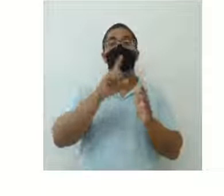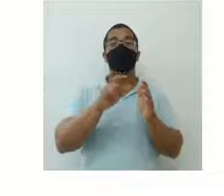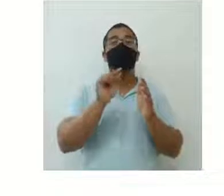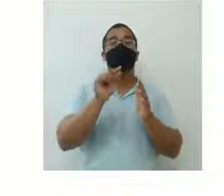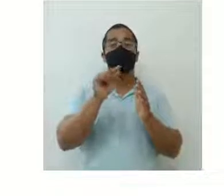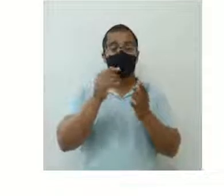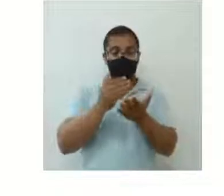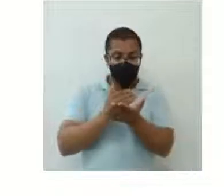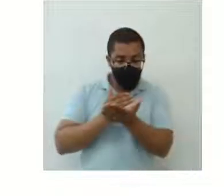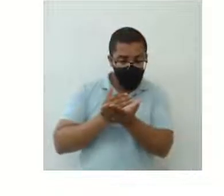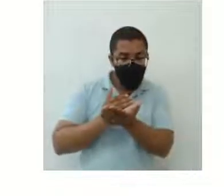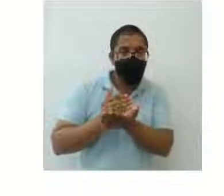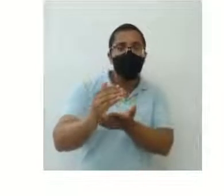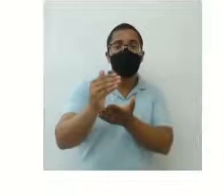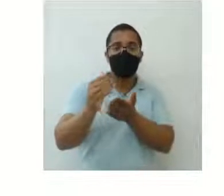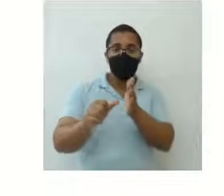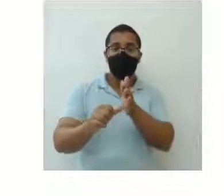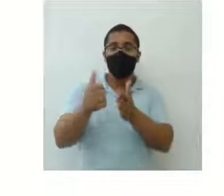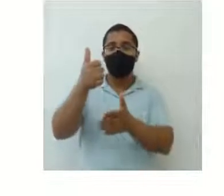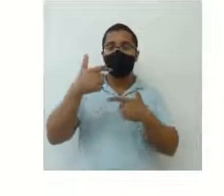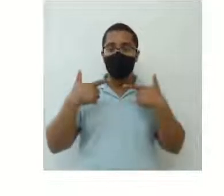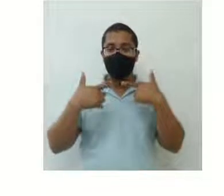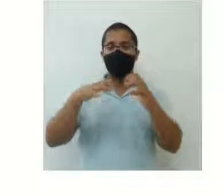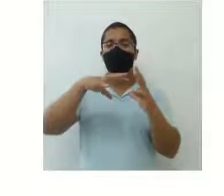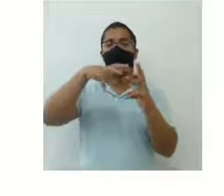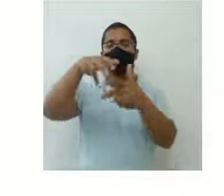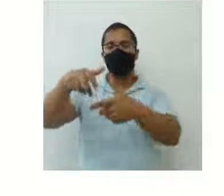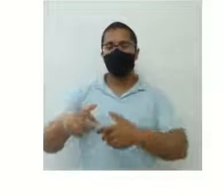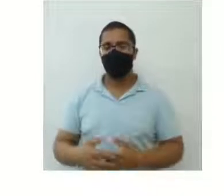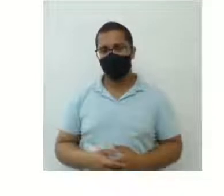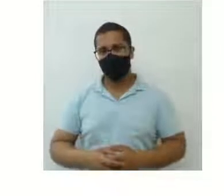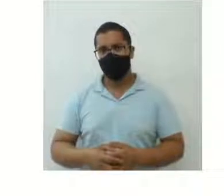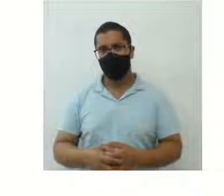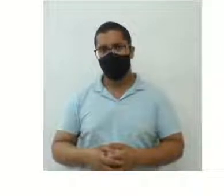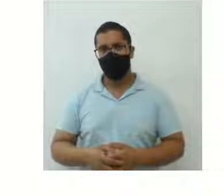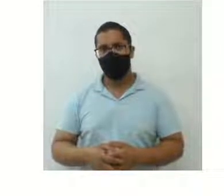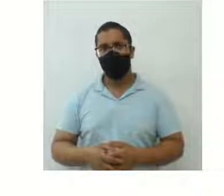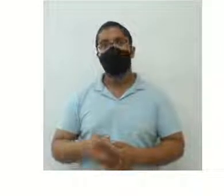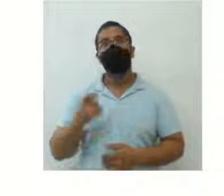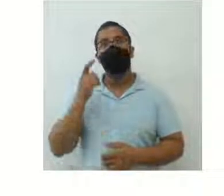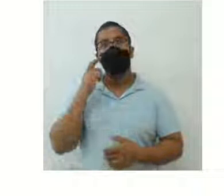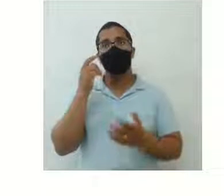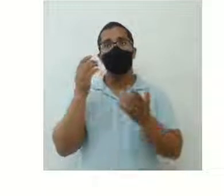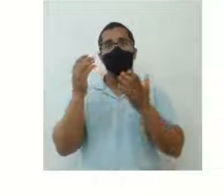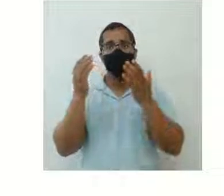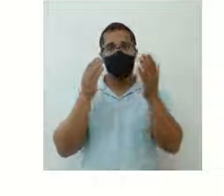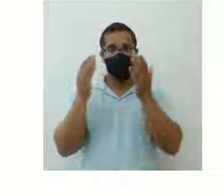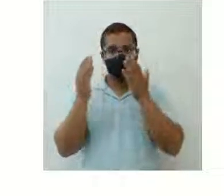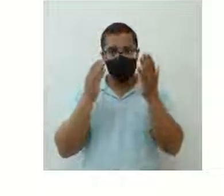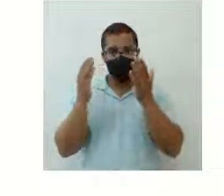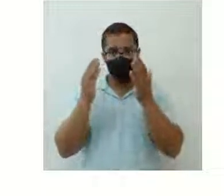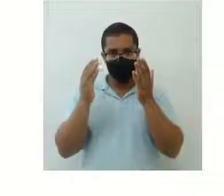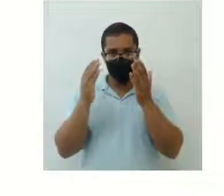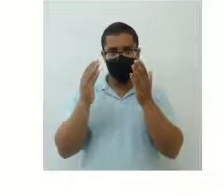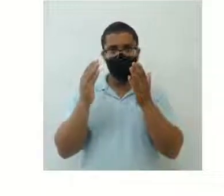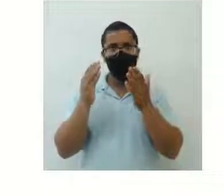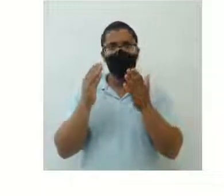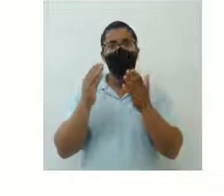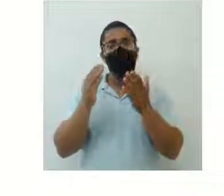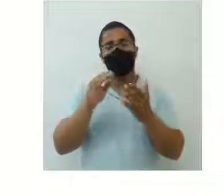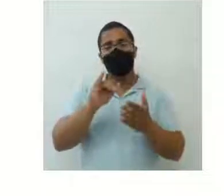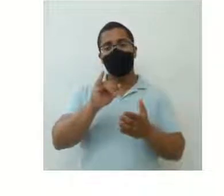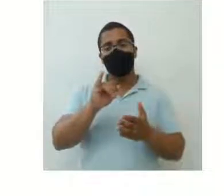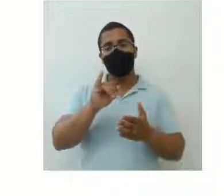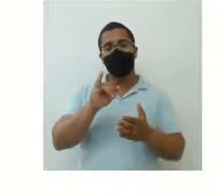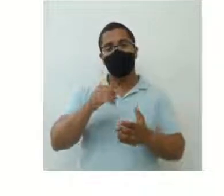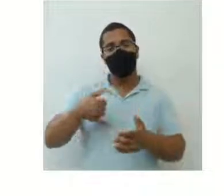Guerra Mundial, né? Então aí nós temos, comparando o colonialismo da Idade Moderna, o